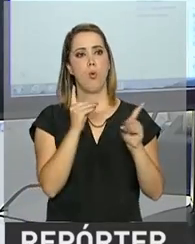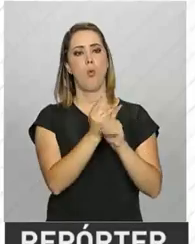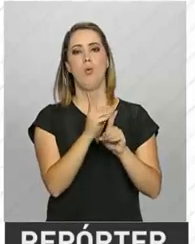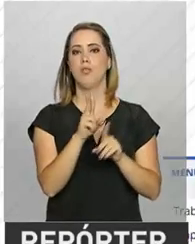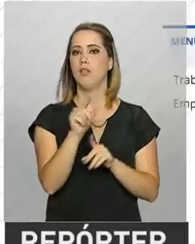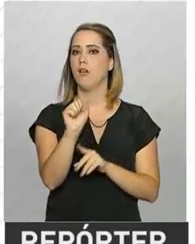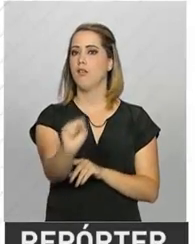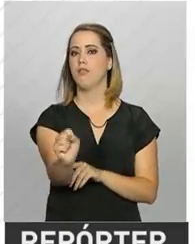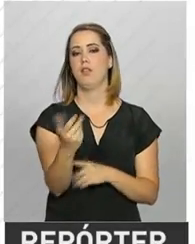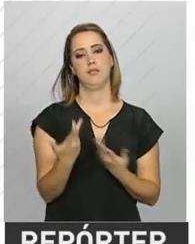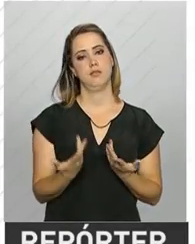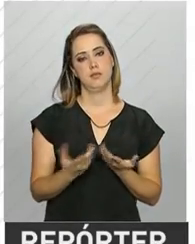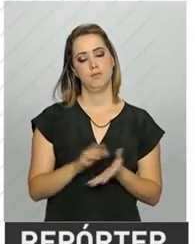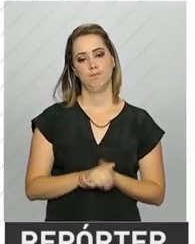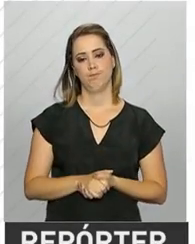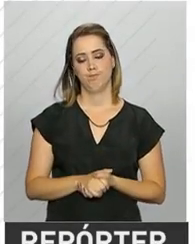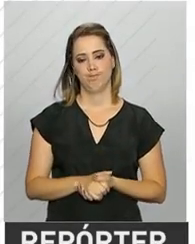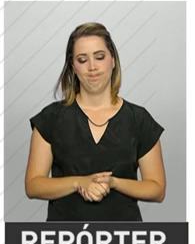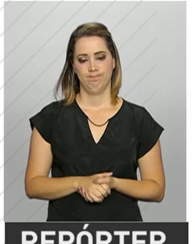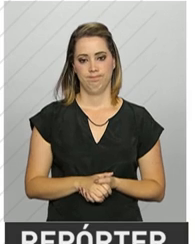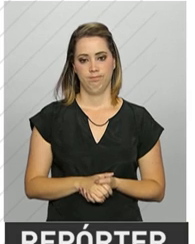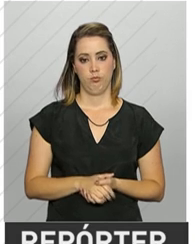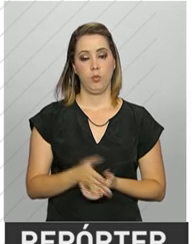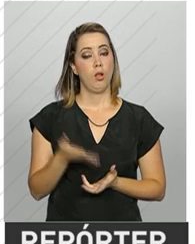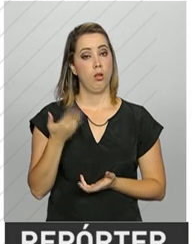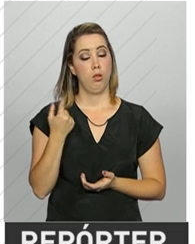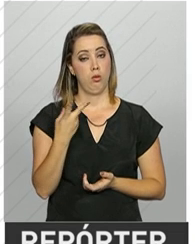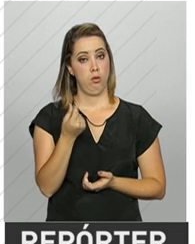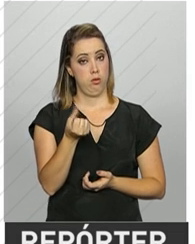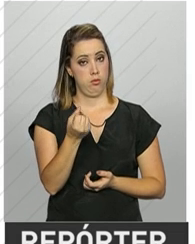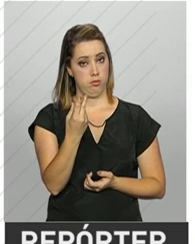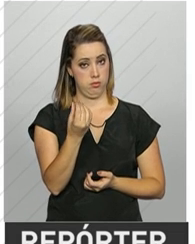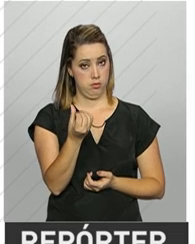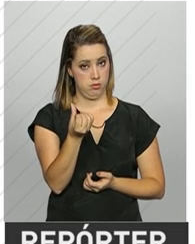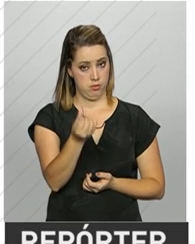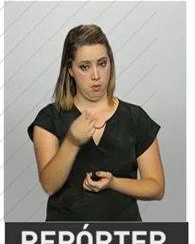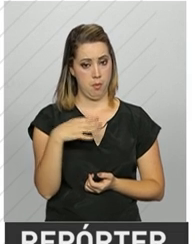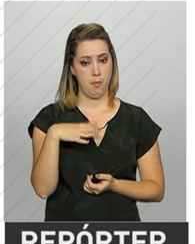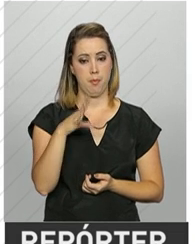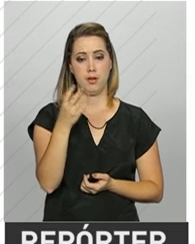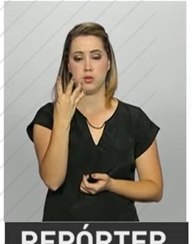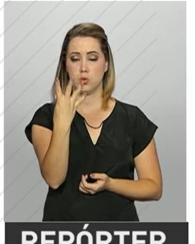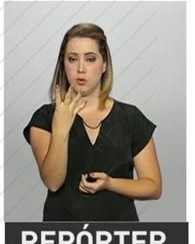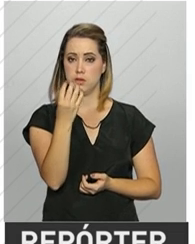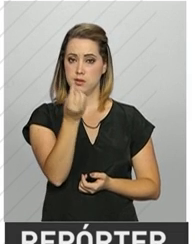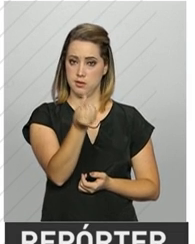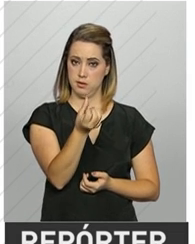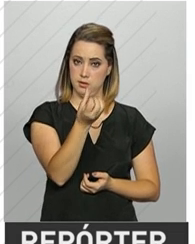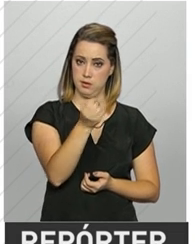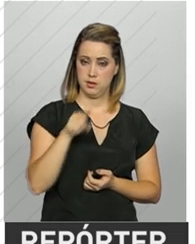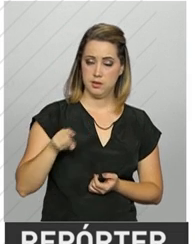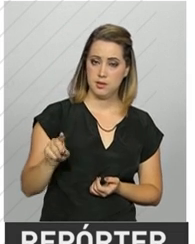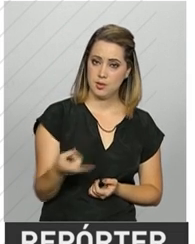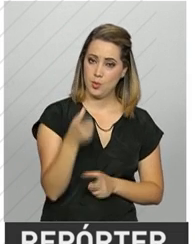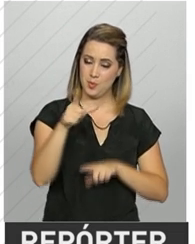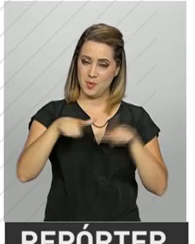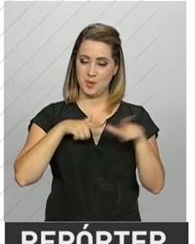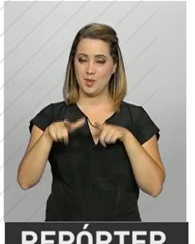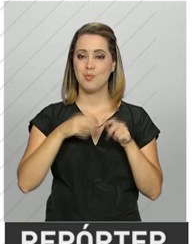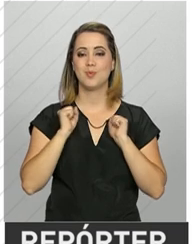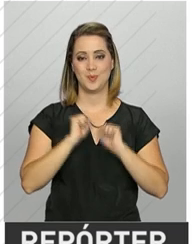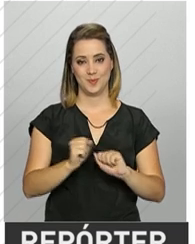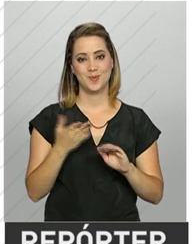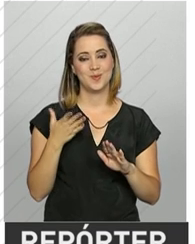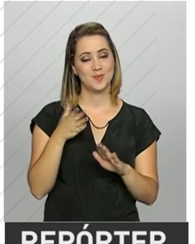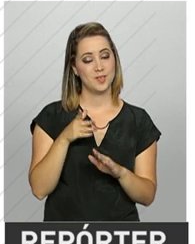vagas. Só no ano de 2016, mais de 466 mil trabalhadores conseguiram colocação pelo